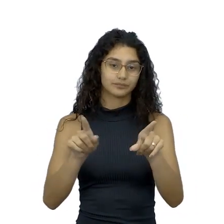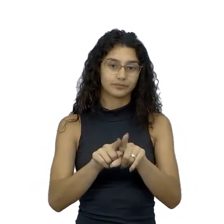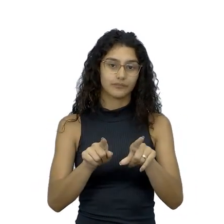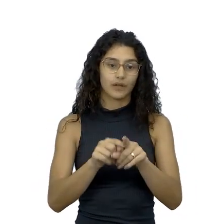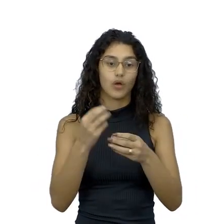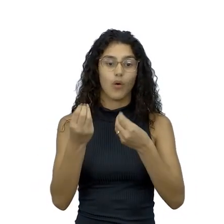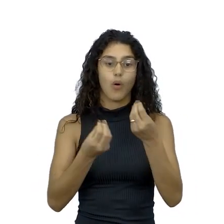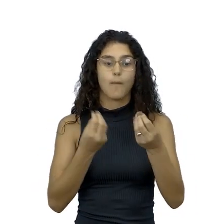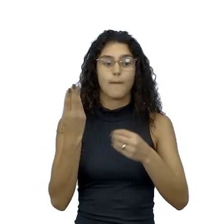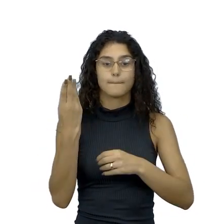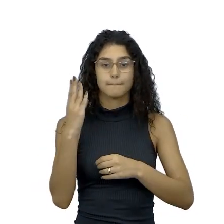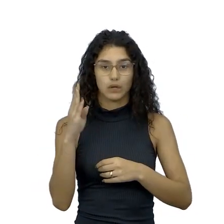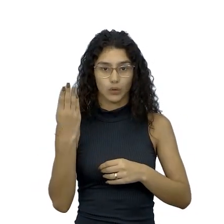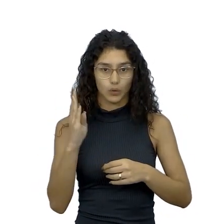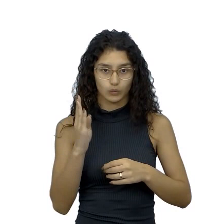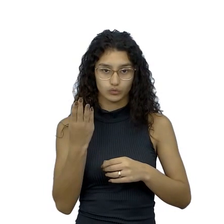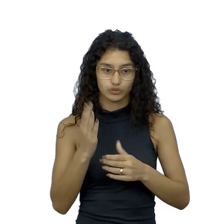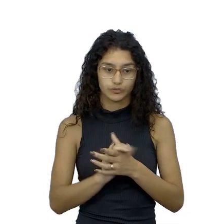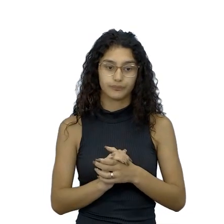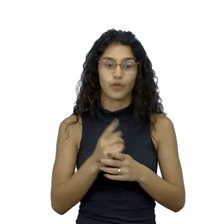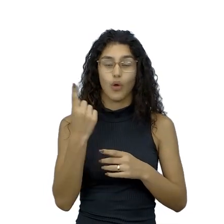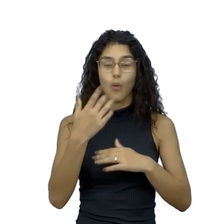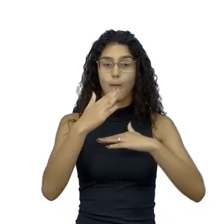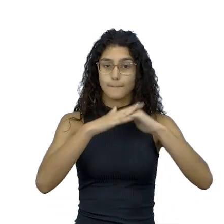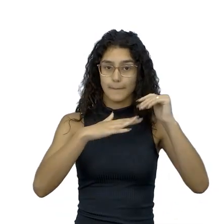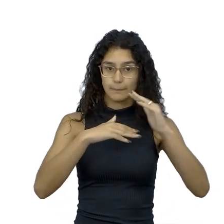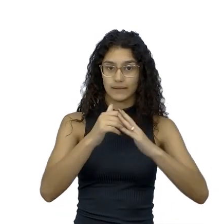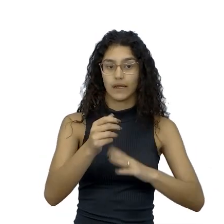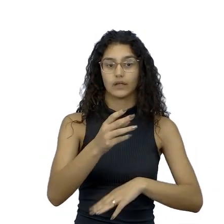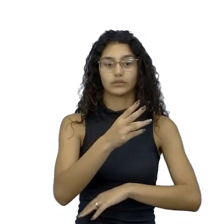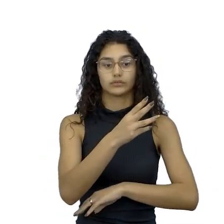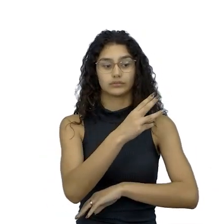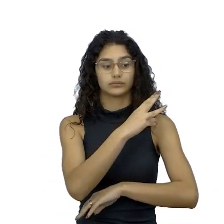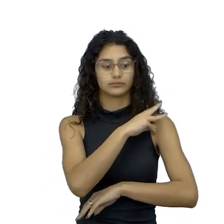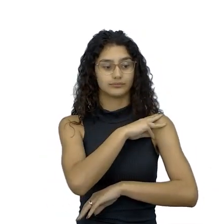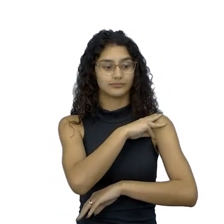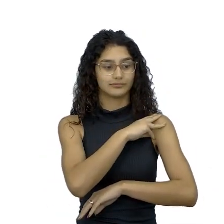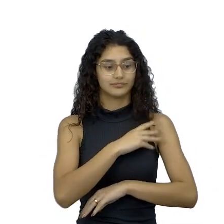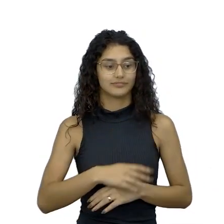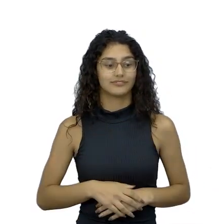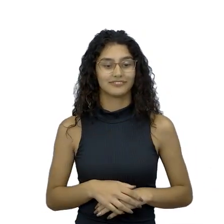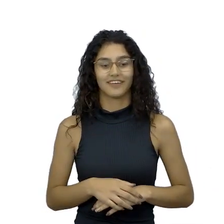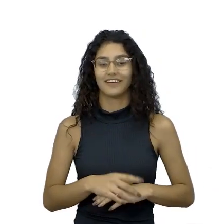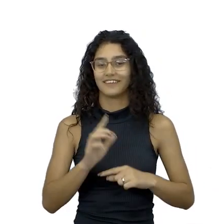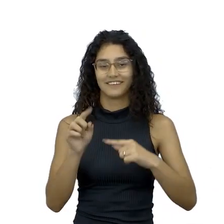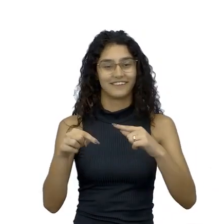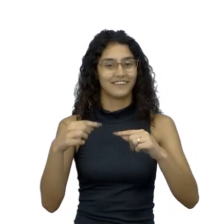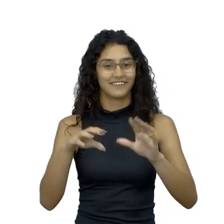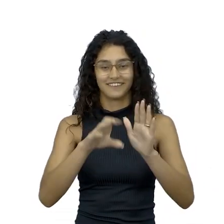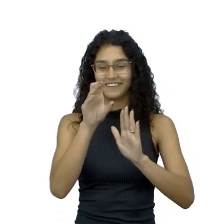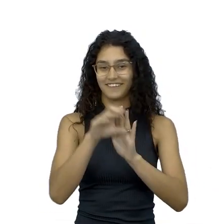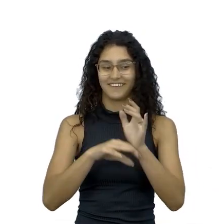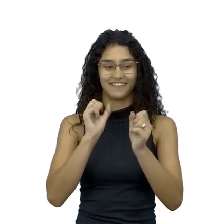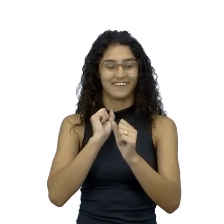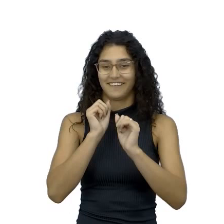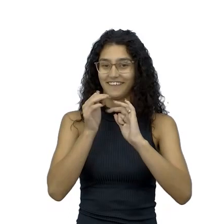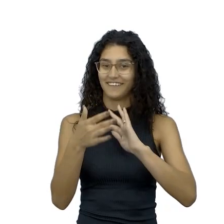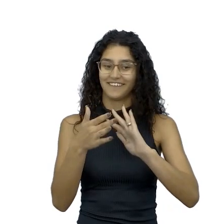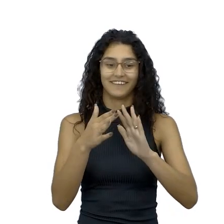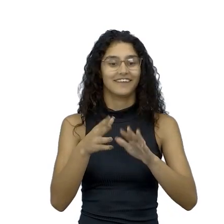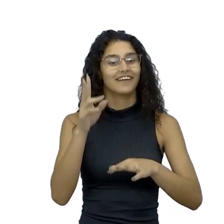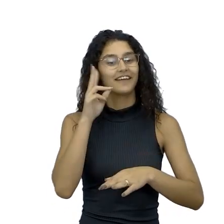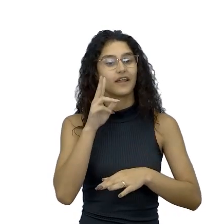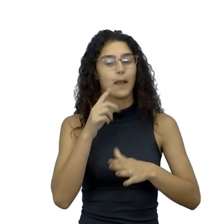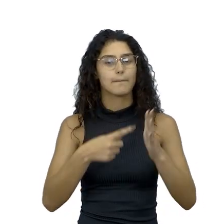como biologia, uma habilidade da terceira série e outra depois do currículo em ação, né, que está lá prevista